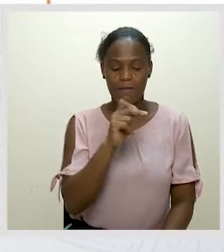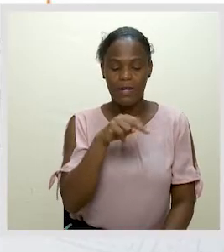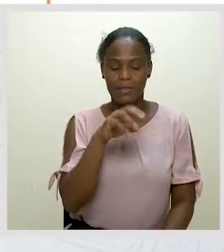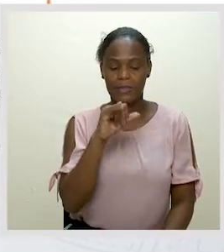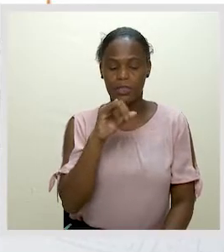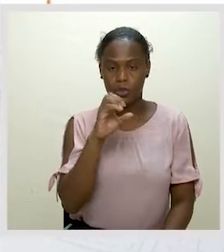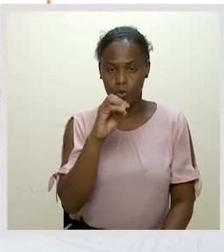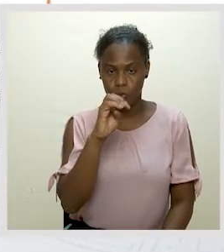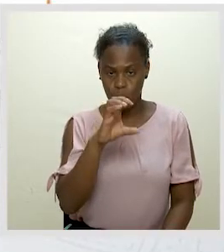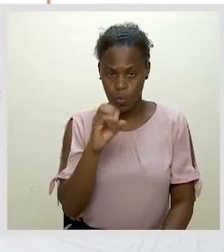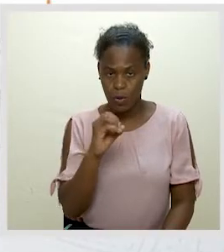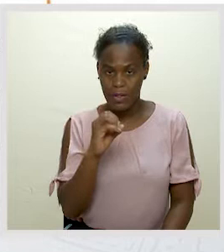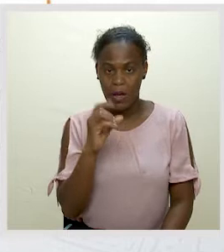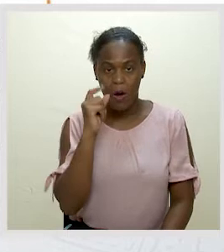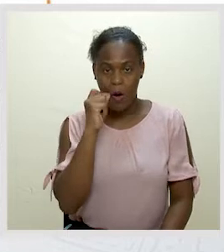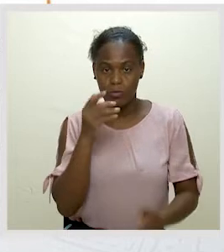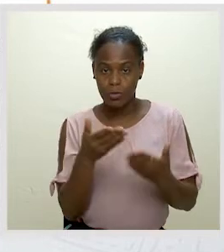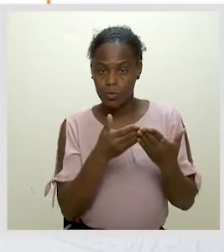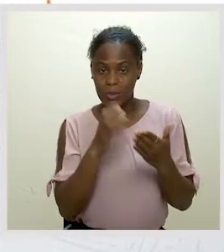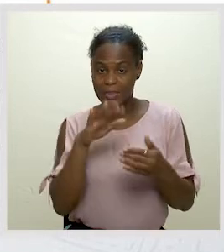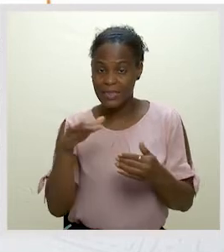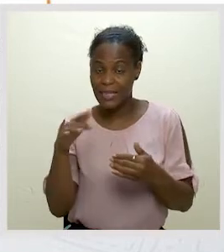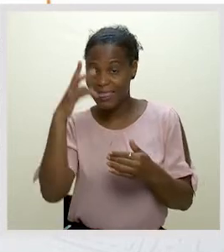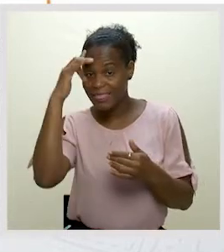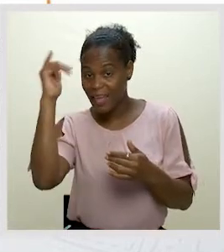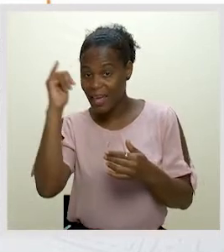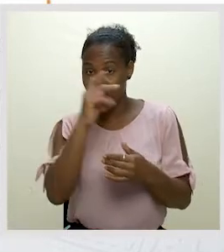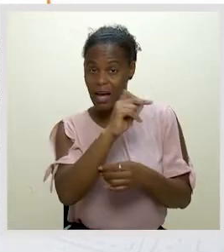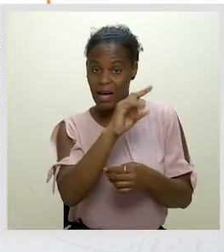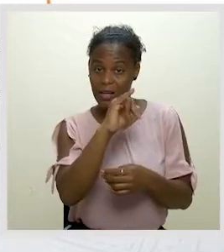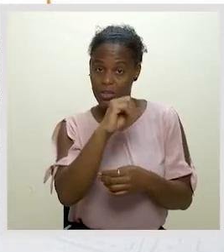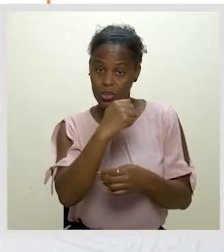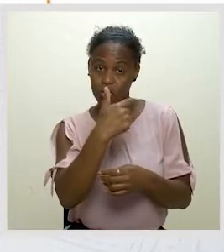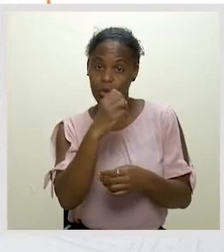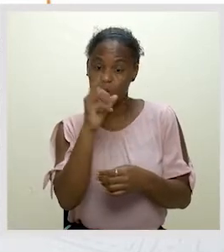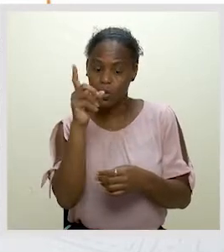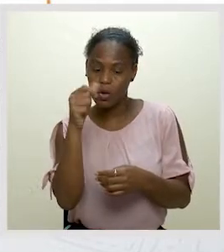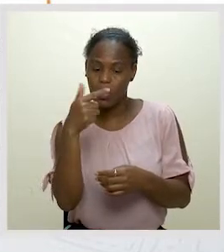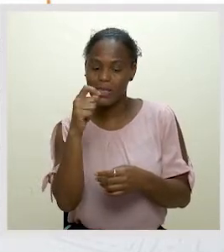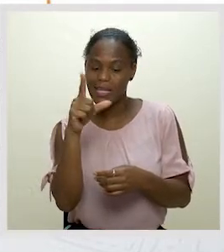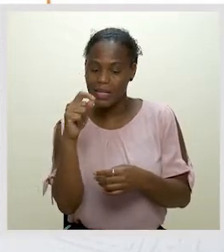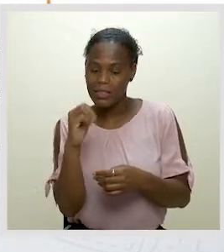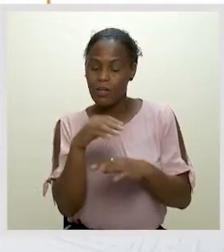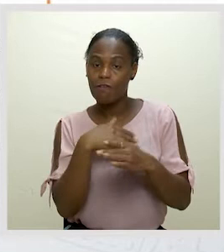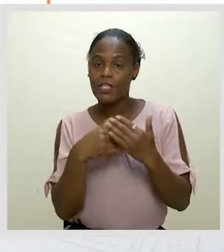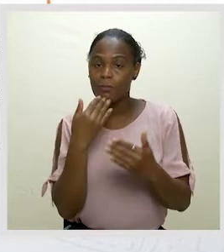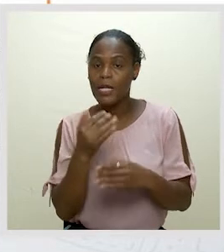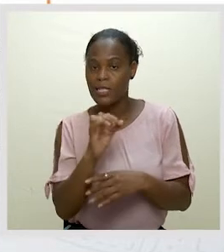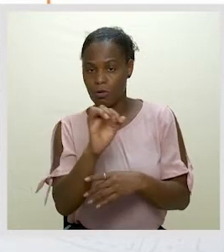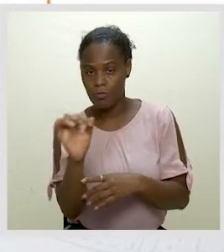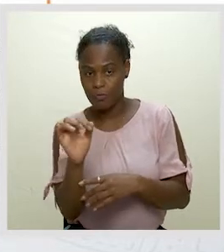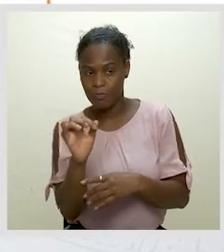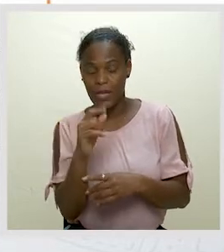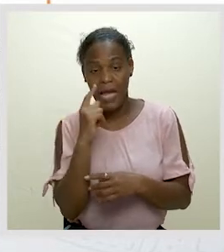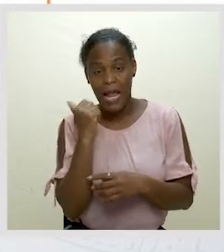o cientista, pegou nas ideias do Aristóteles e fez a sua experiência. Que experiência fez